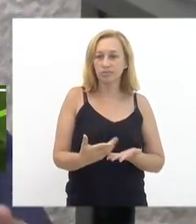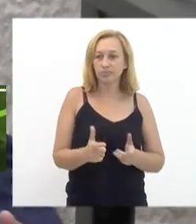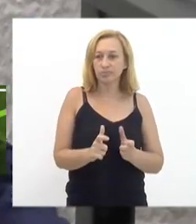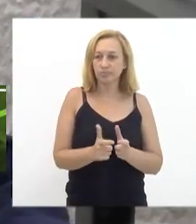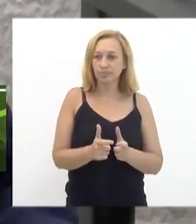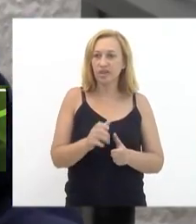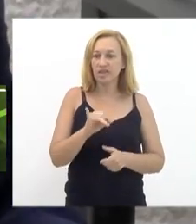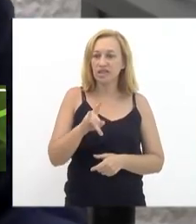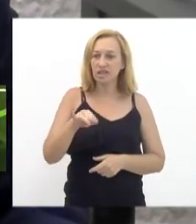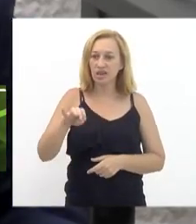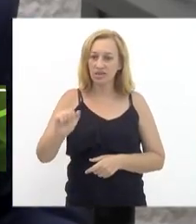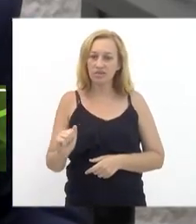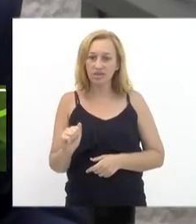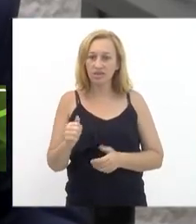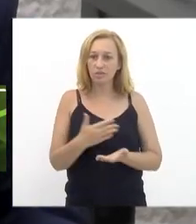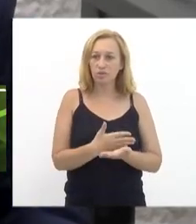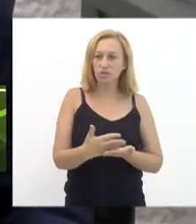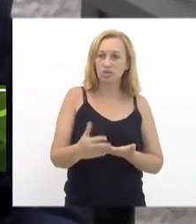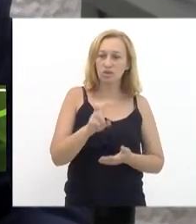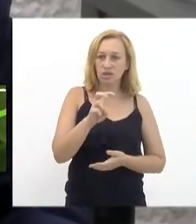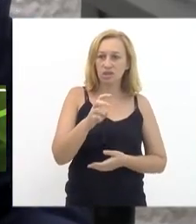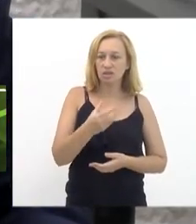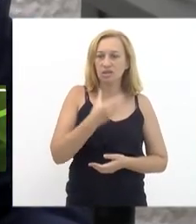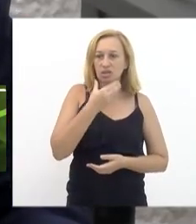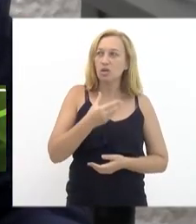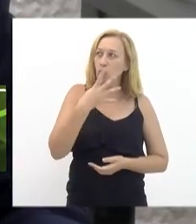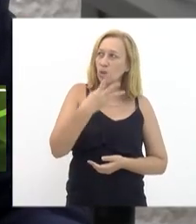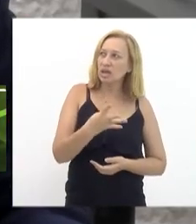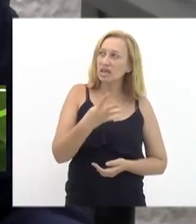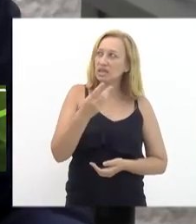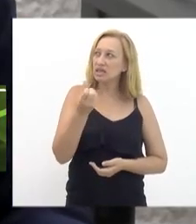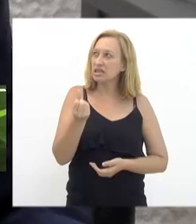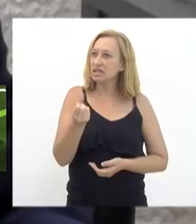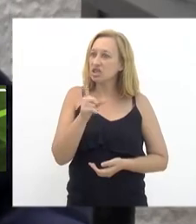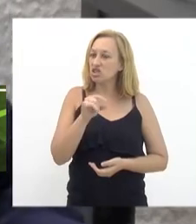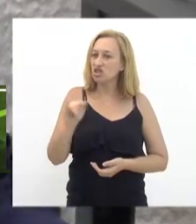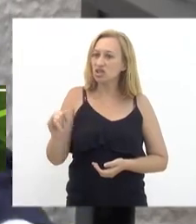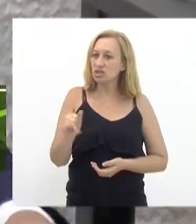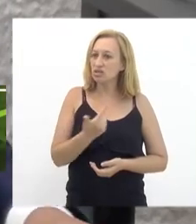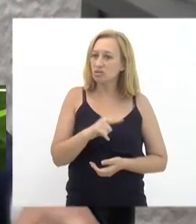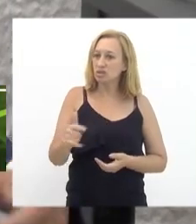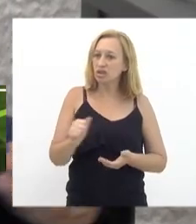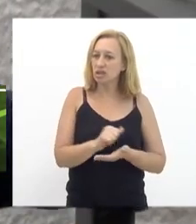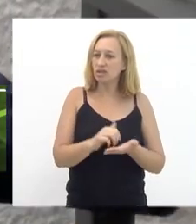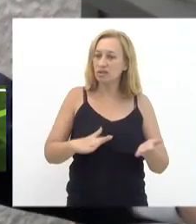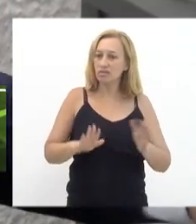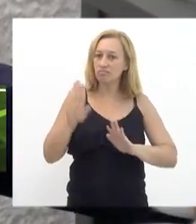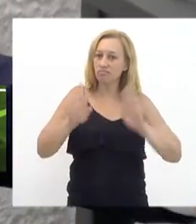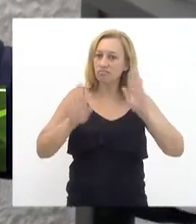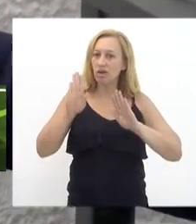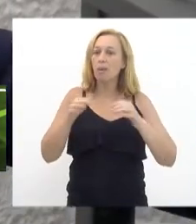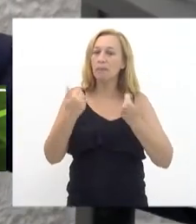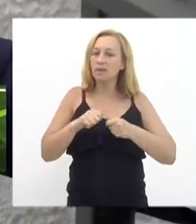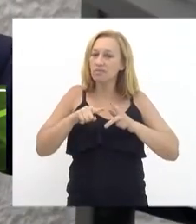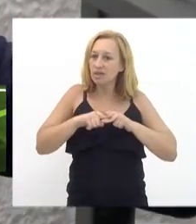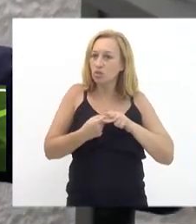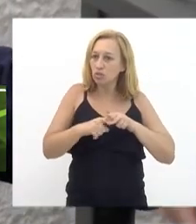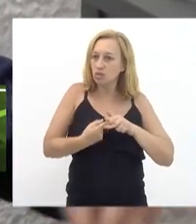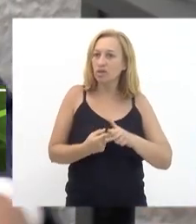começou a partir de cinco de Dezembro acho que um 46 dias sem ter atividade de licitação porque eu precisava